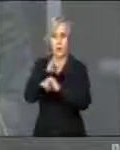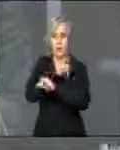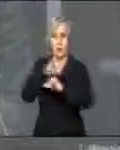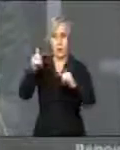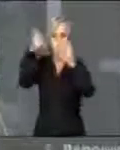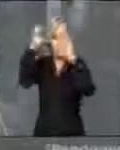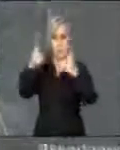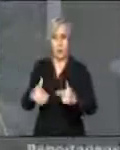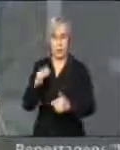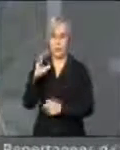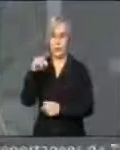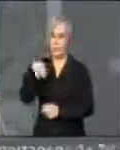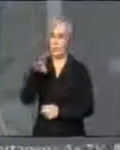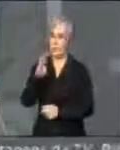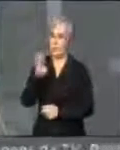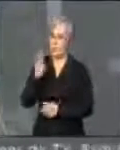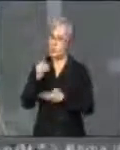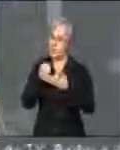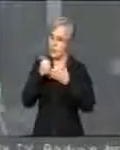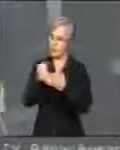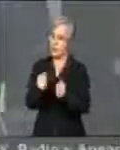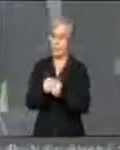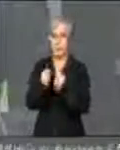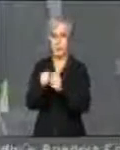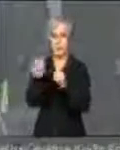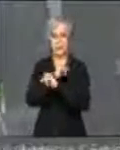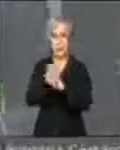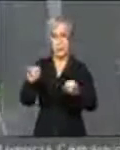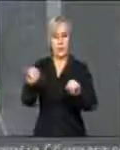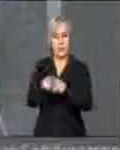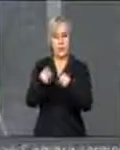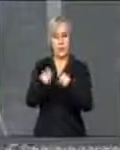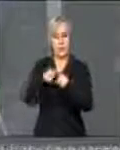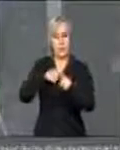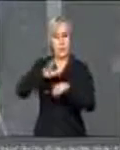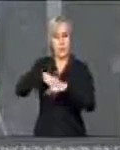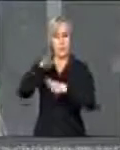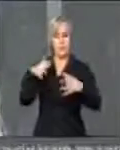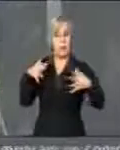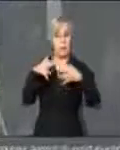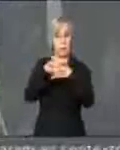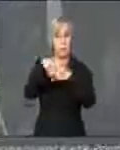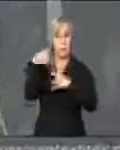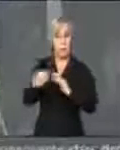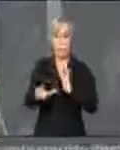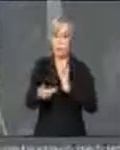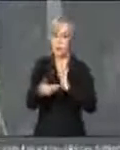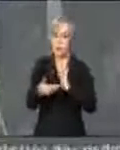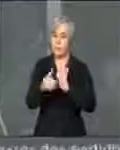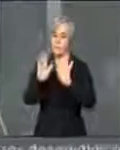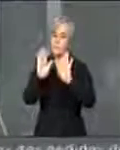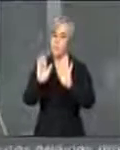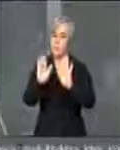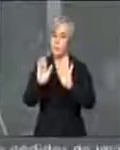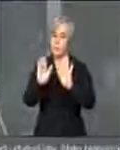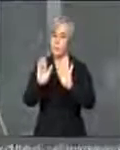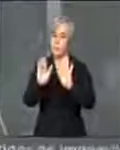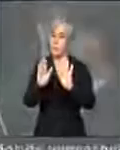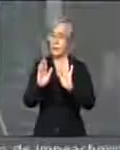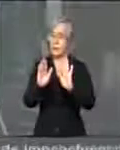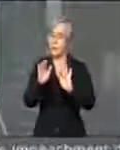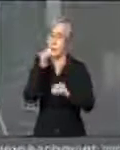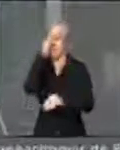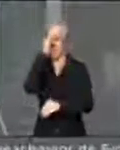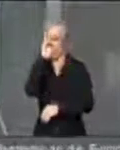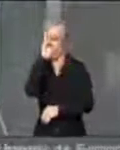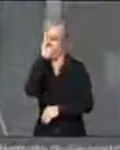equilibrada, como sempre é a nota da CNBB, e outra confusão que se faz dentro dessa casa. Não confundam Comissão de